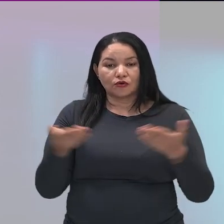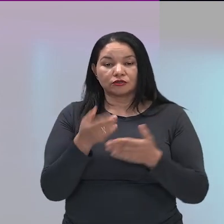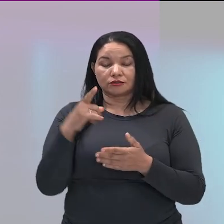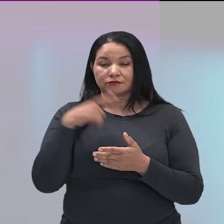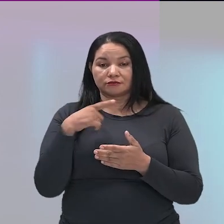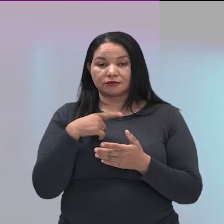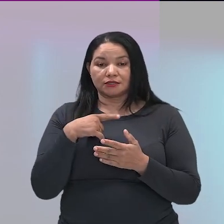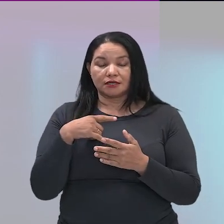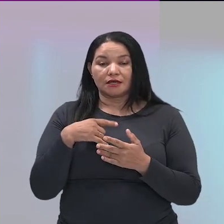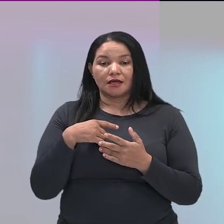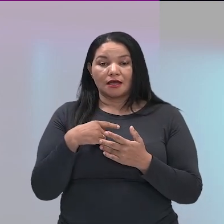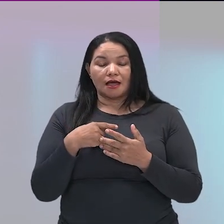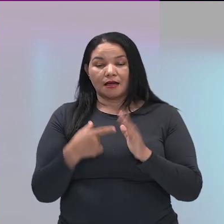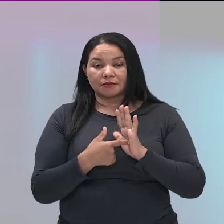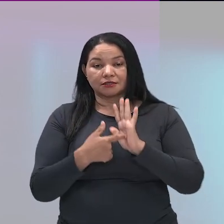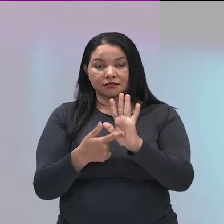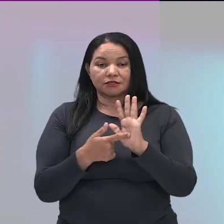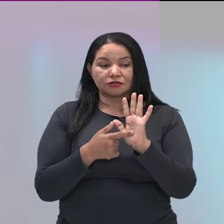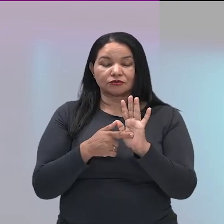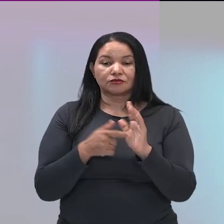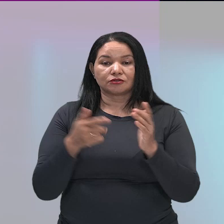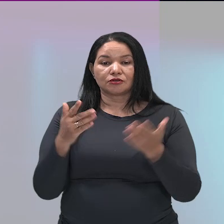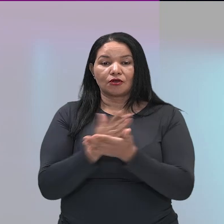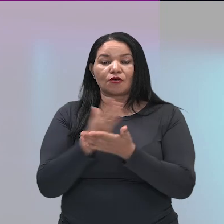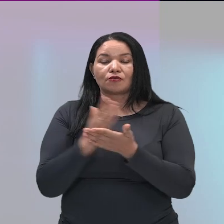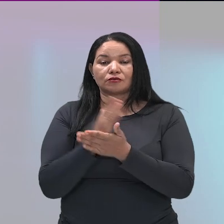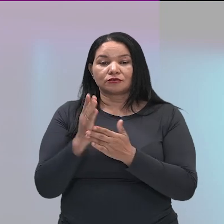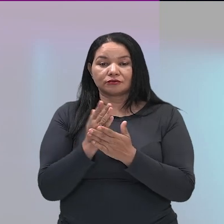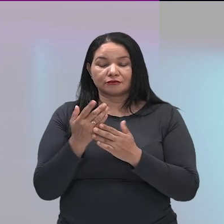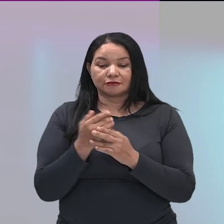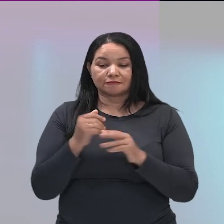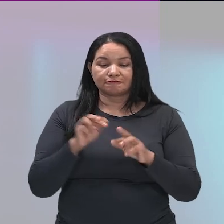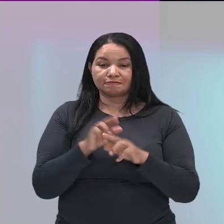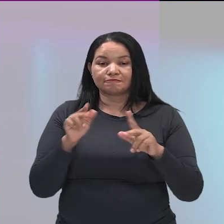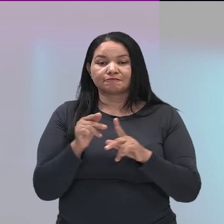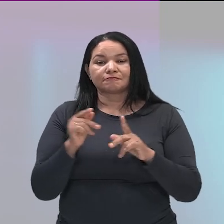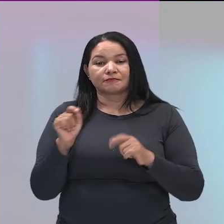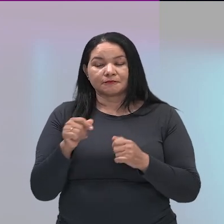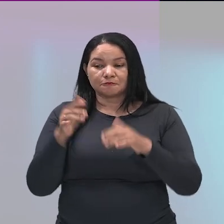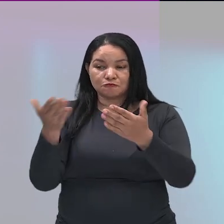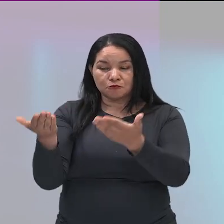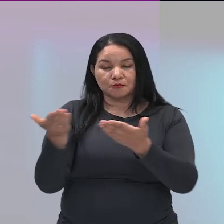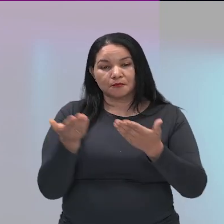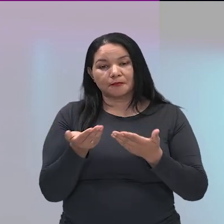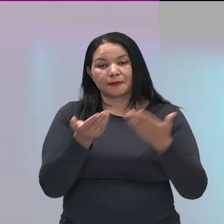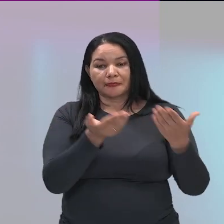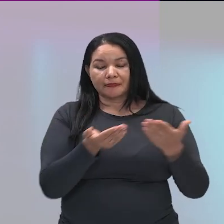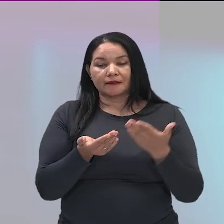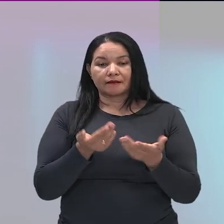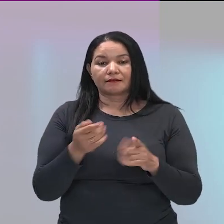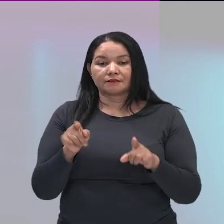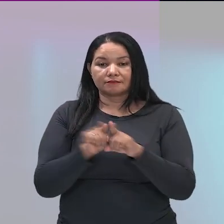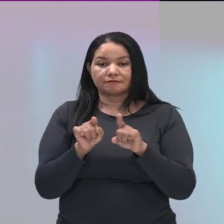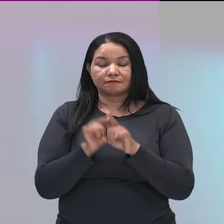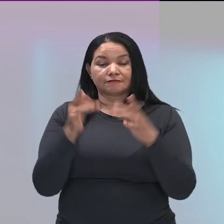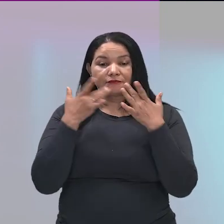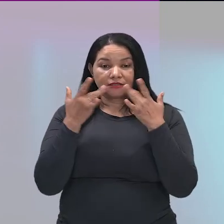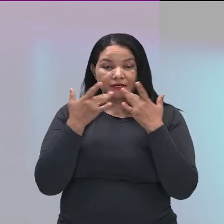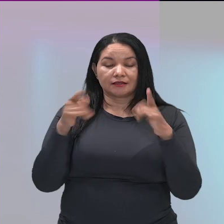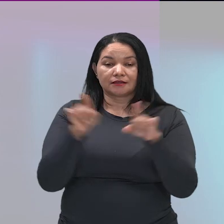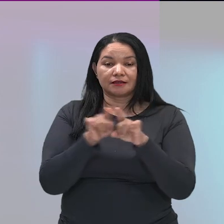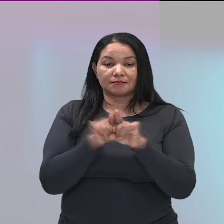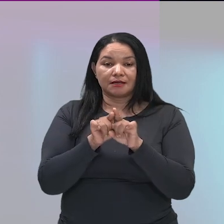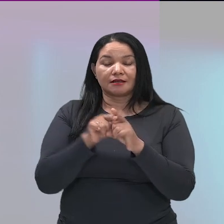existem apresentações, encenações, onde o público é convidado. Não só no teatro, mas na dança, nas exposições,